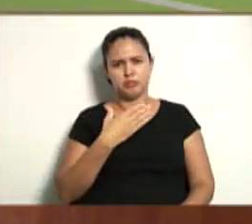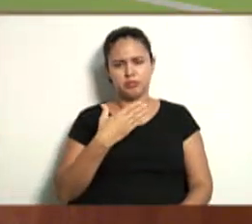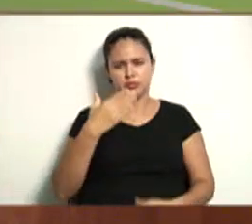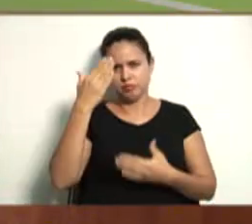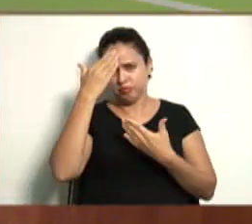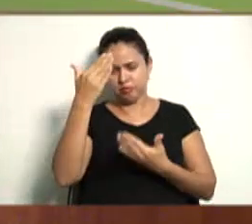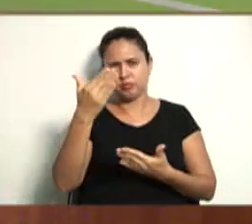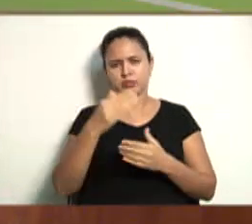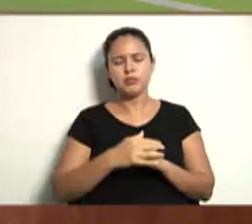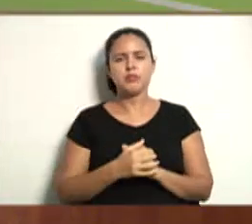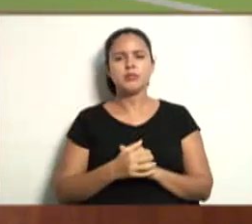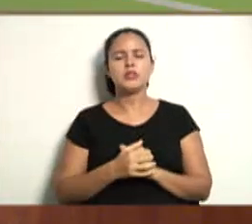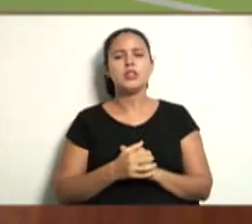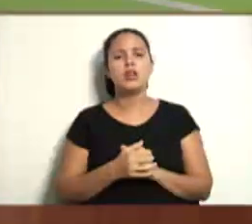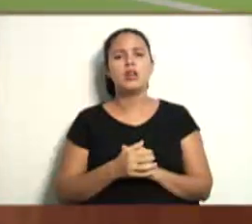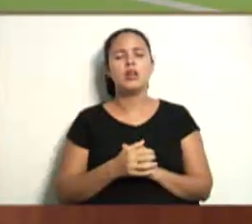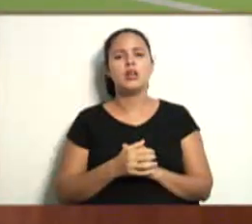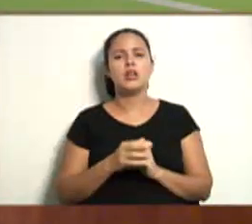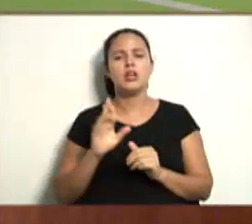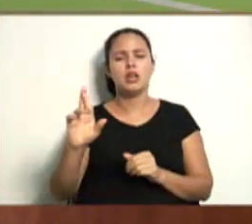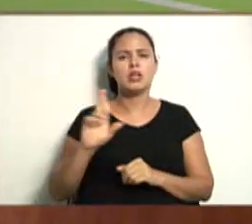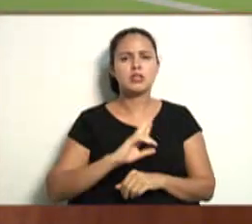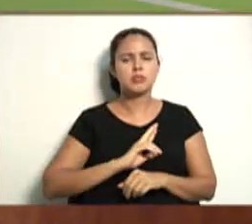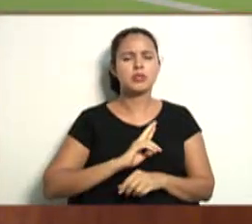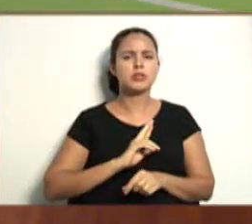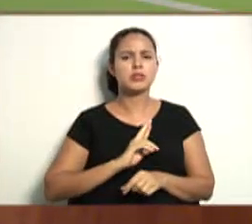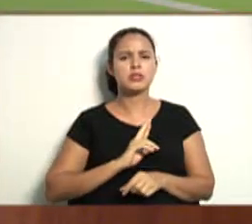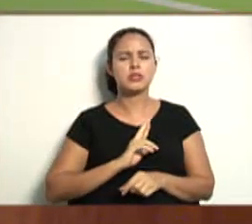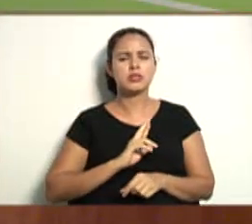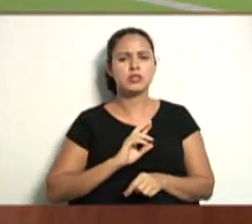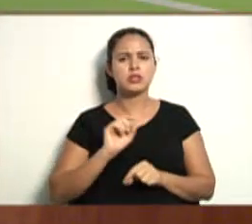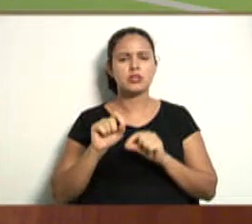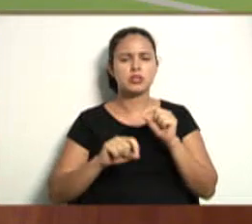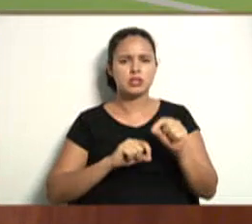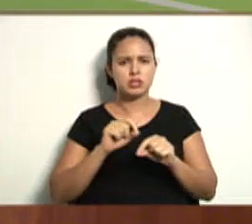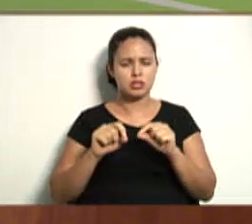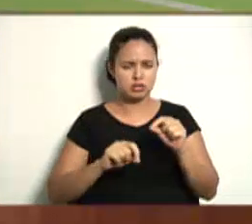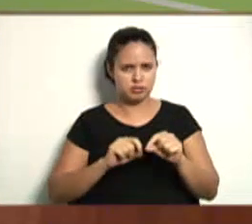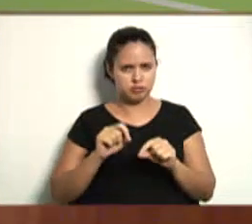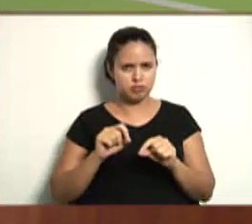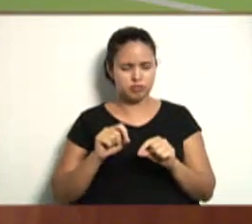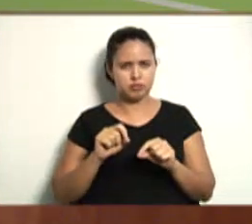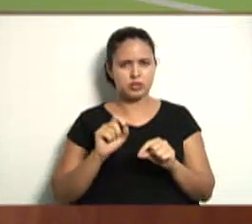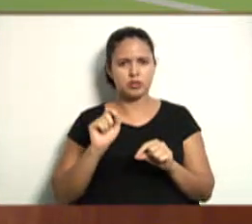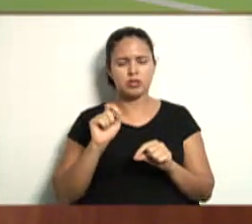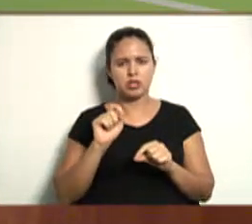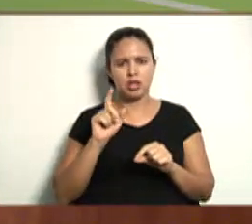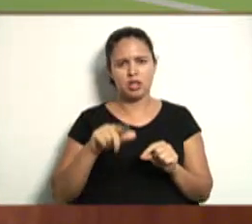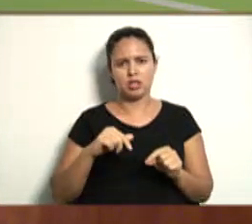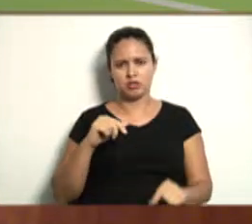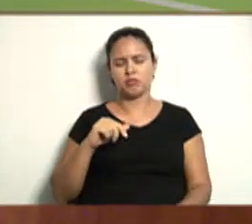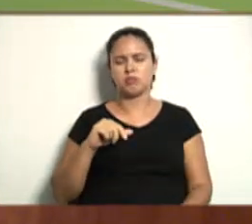Gostaria de saber até qual foi a resposta, de quem é que deu a resposta anterior, também a da Laiane,